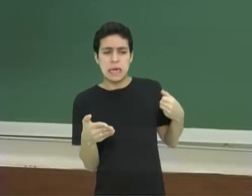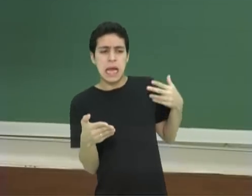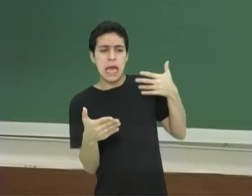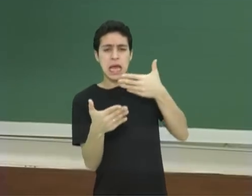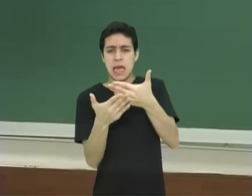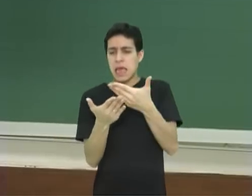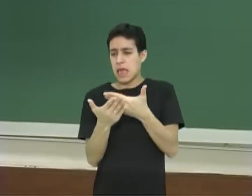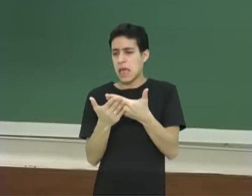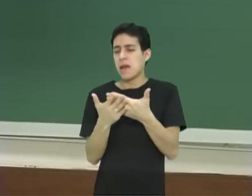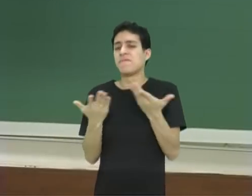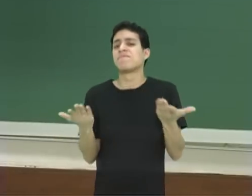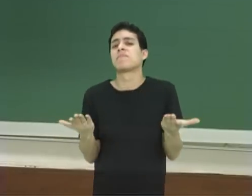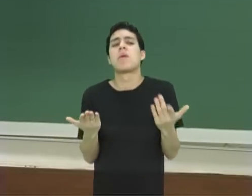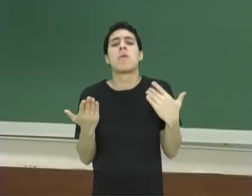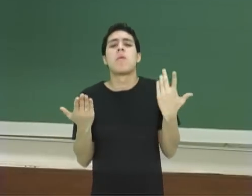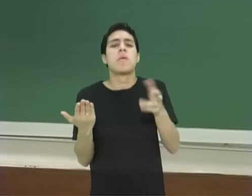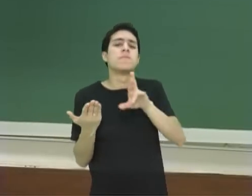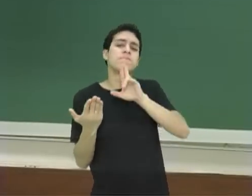a resposta é: